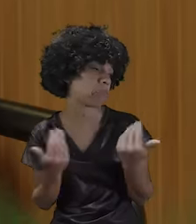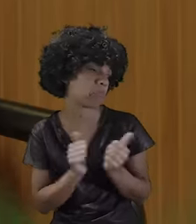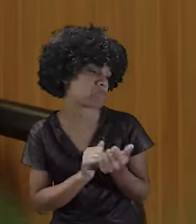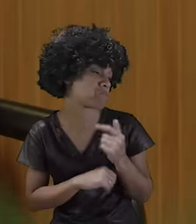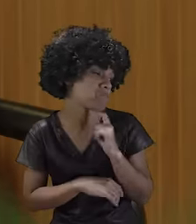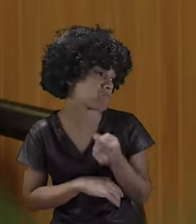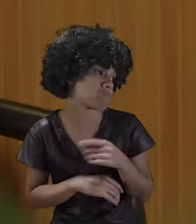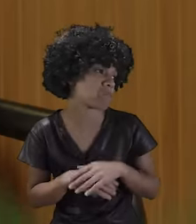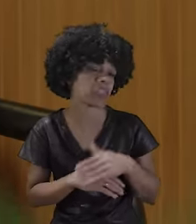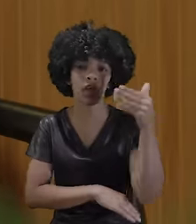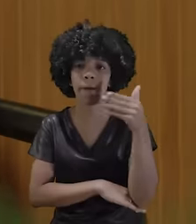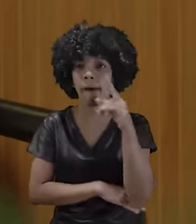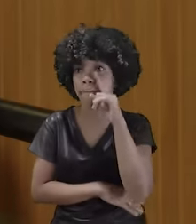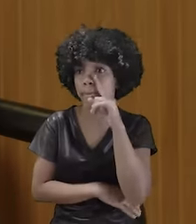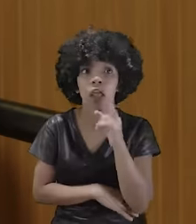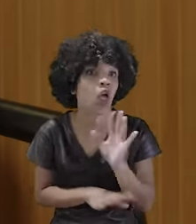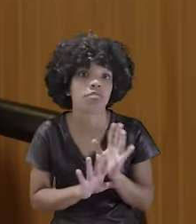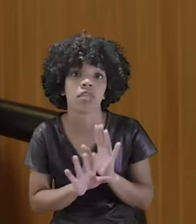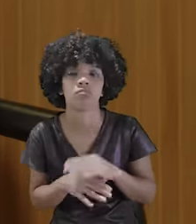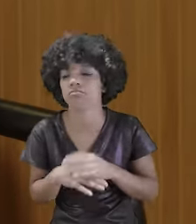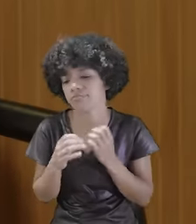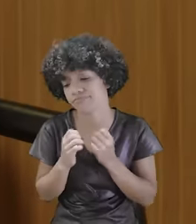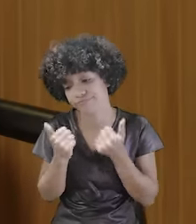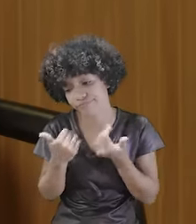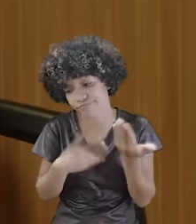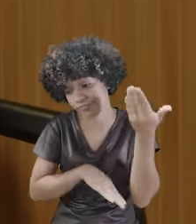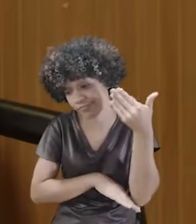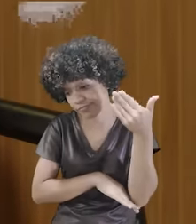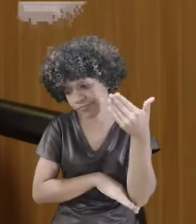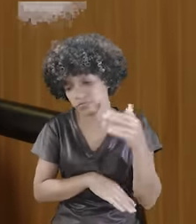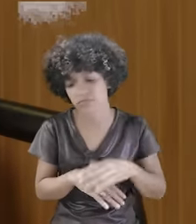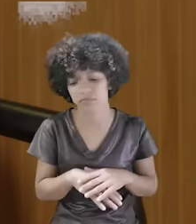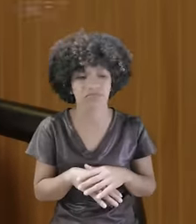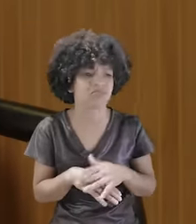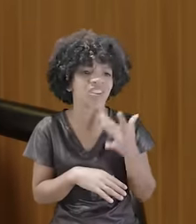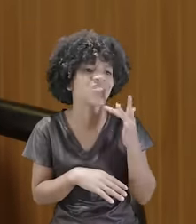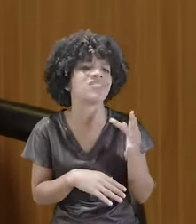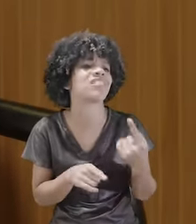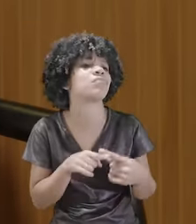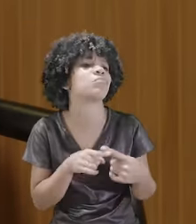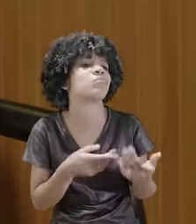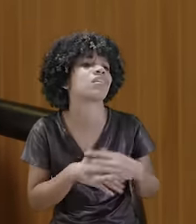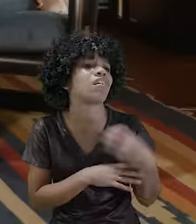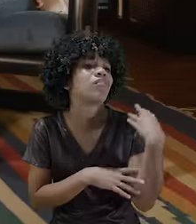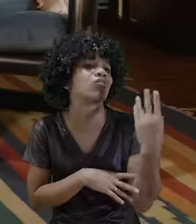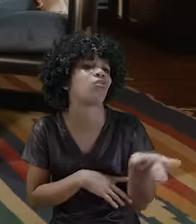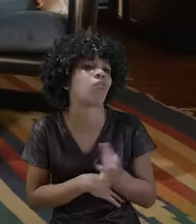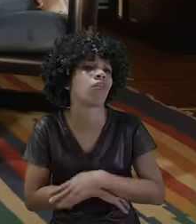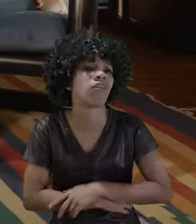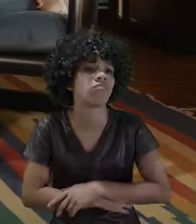passeio ou lá no teu fala muito perigoso eu não sai eu falei tudo bem a gente fica no teu falei para minha mãe eu não sei porque a gente viajou